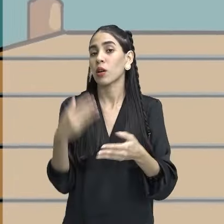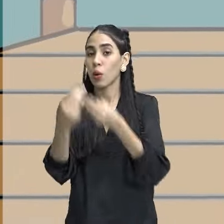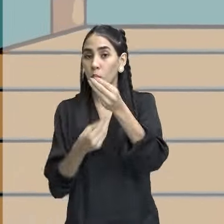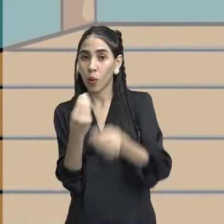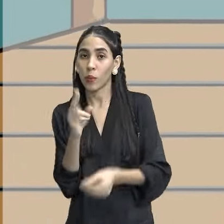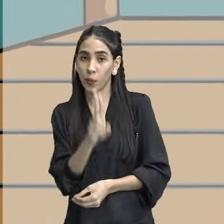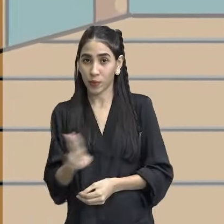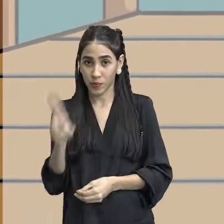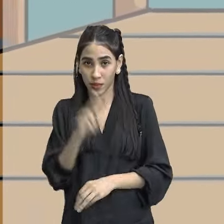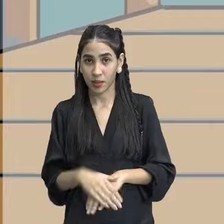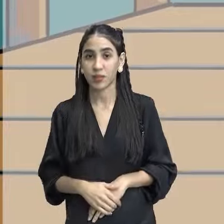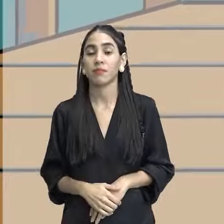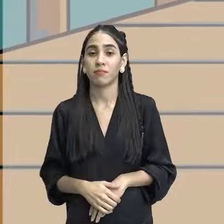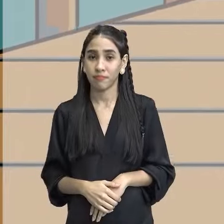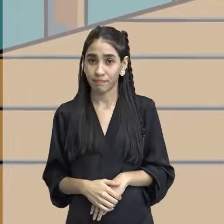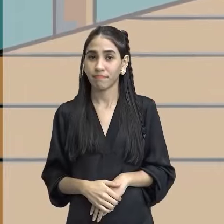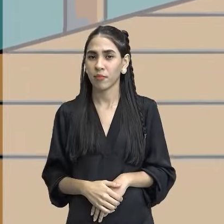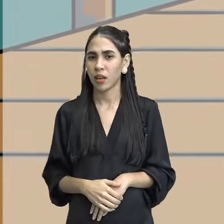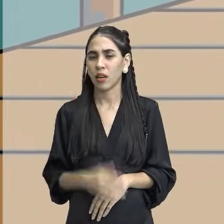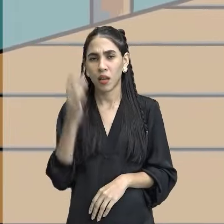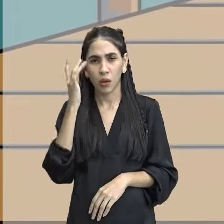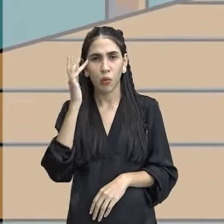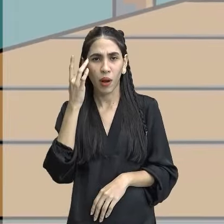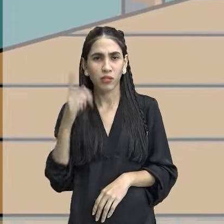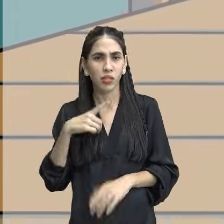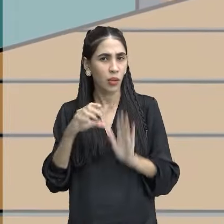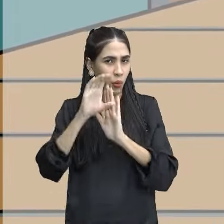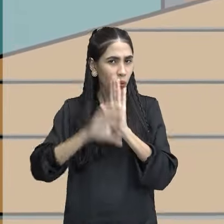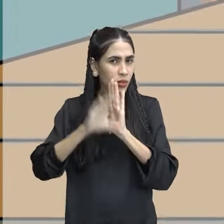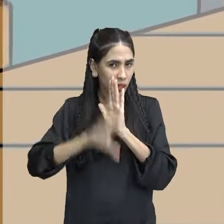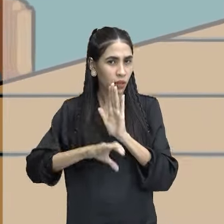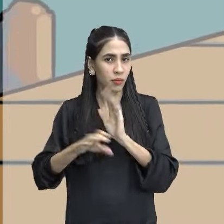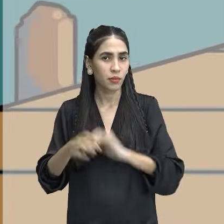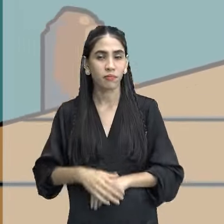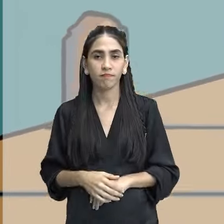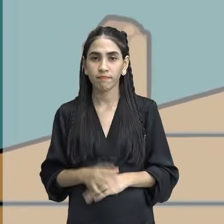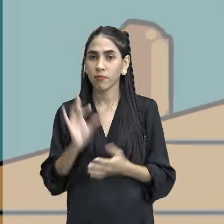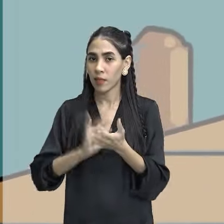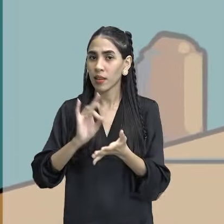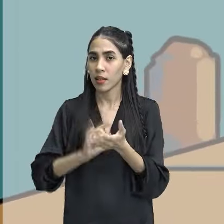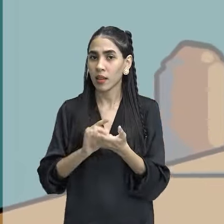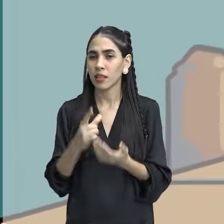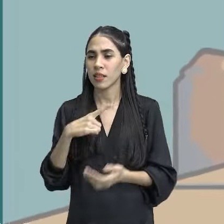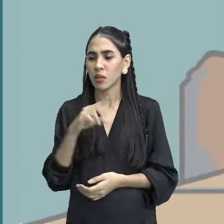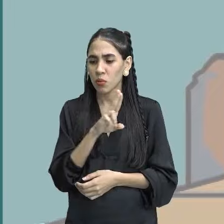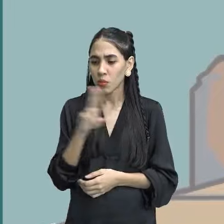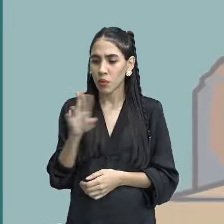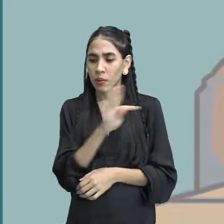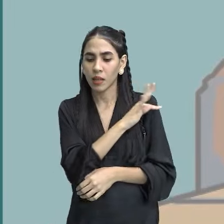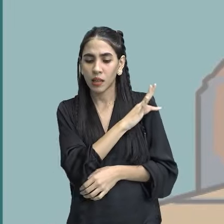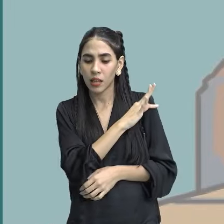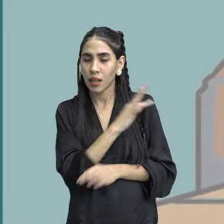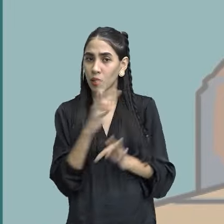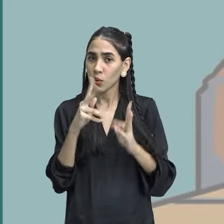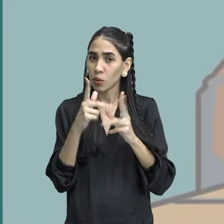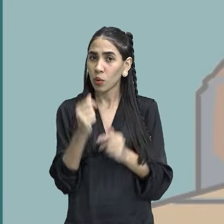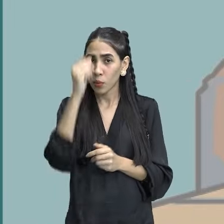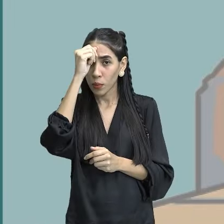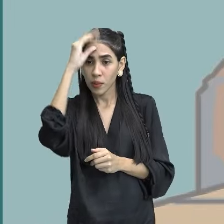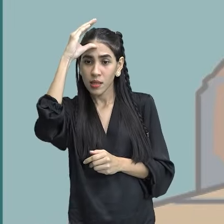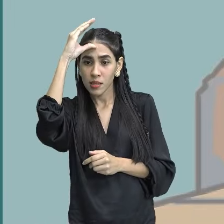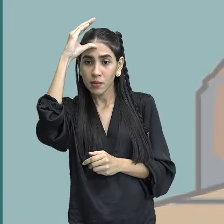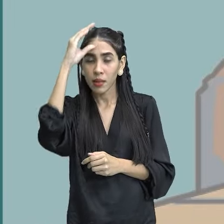não é verdade? Isso. E eu acho que tem uma definição para isso, não tem não, professor Dário? É verdade, tem um nome técnico para todo